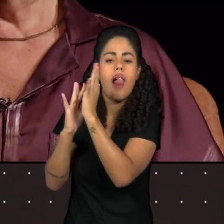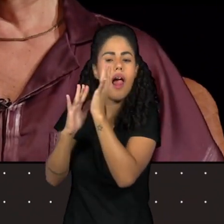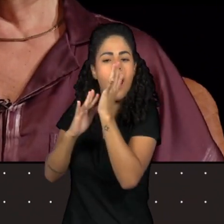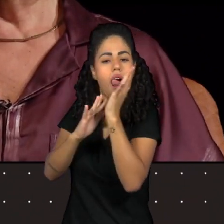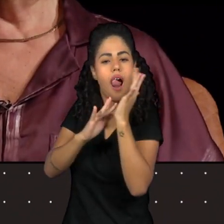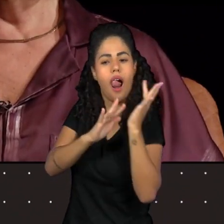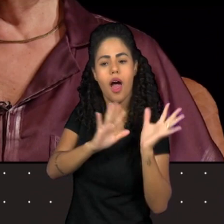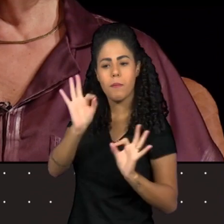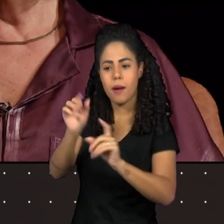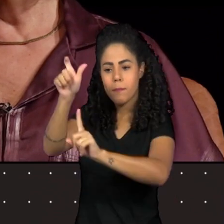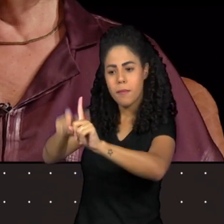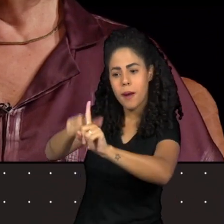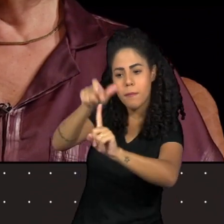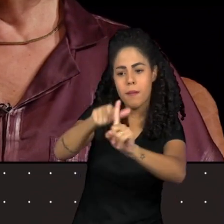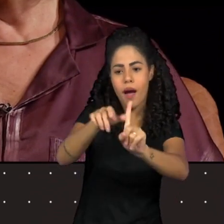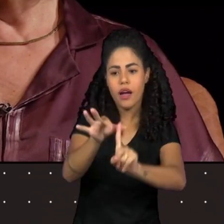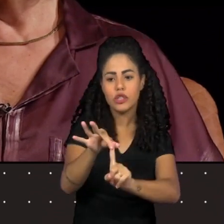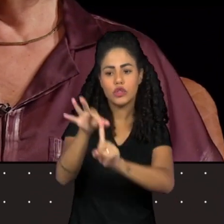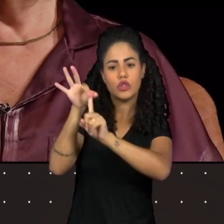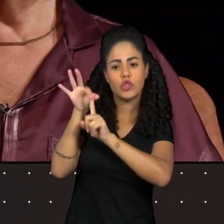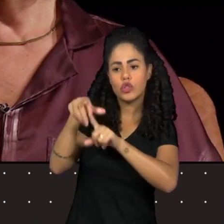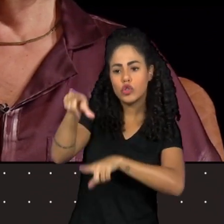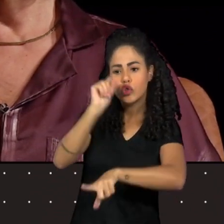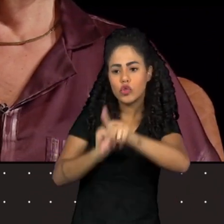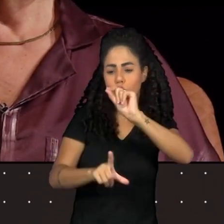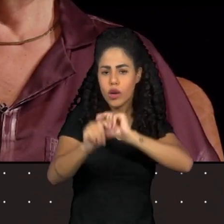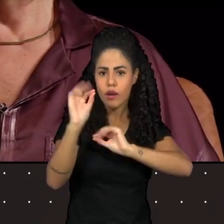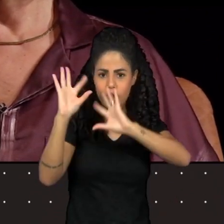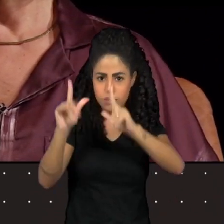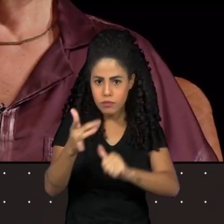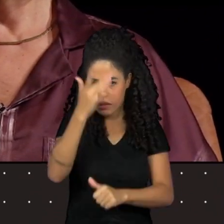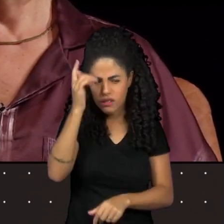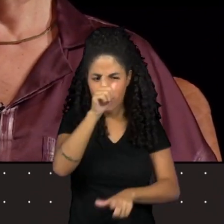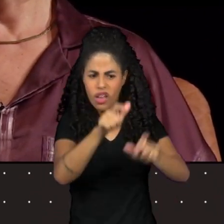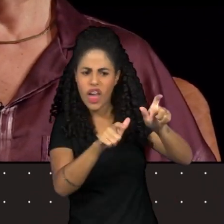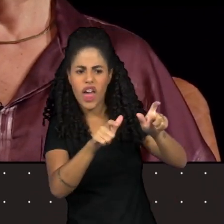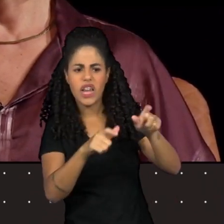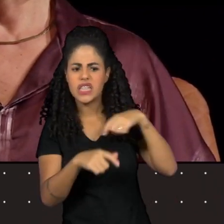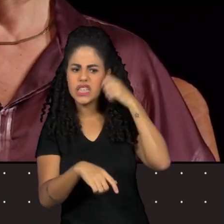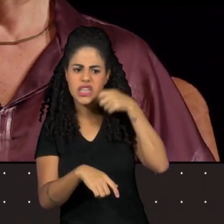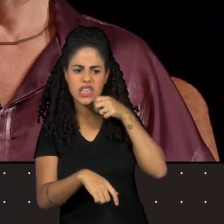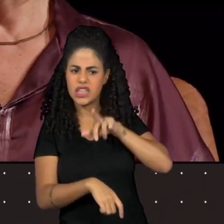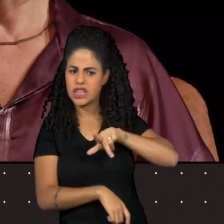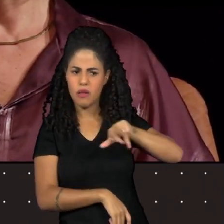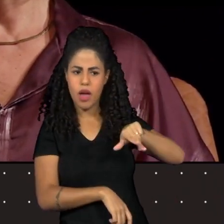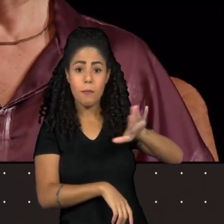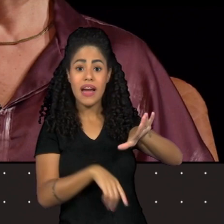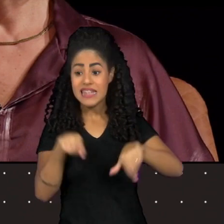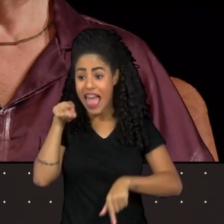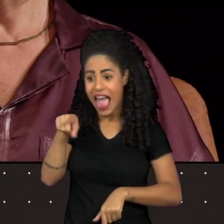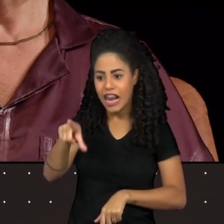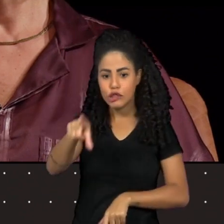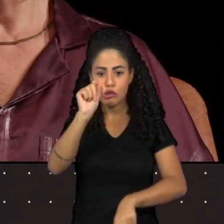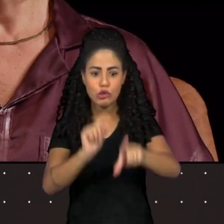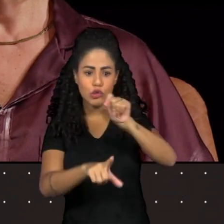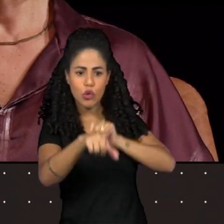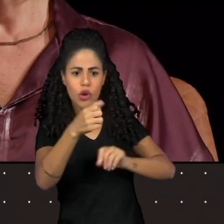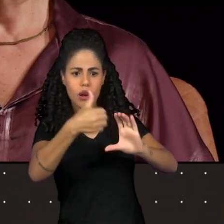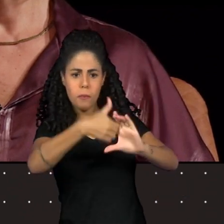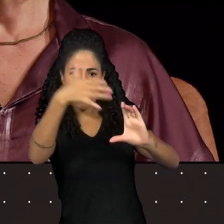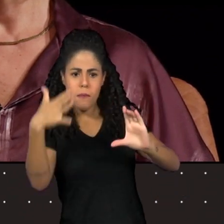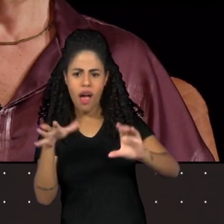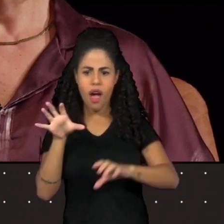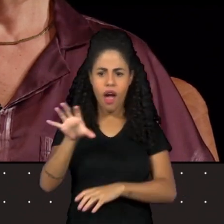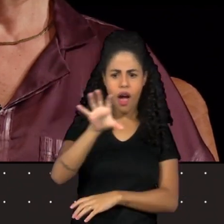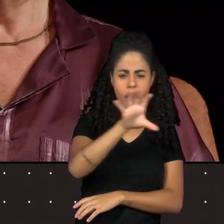de preparação, porque as meninas ficaram ótimas, elas não eram atrizes, né? E depois de caracterização, de modo que cada